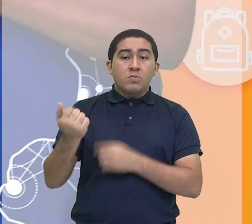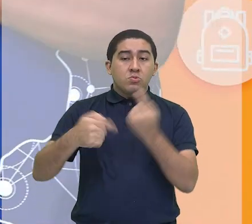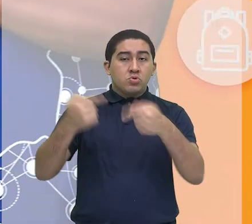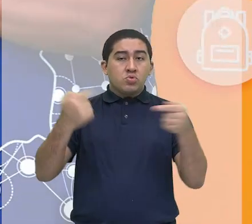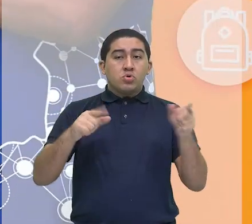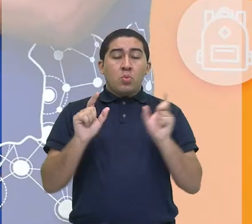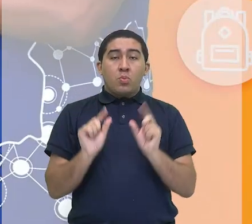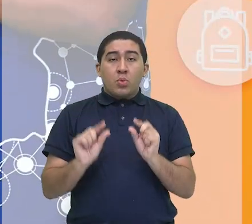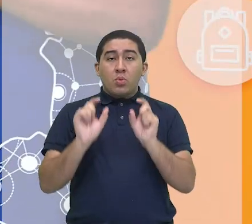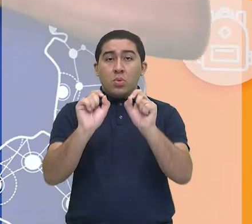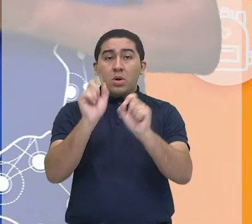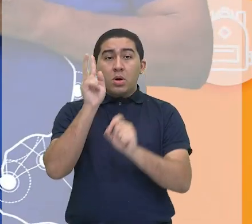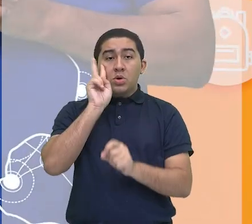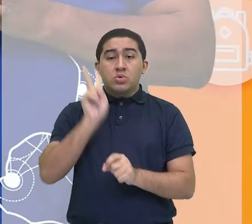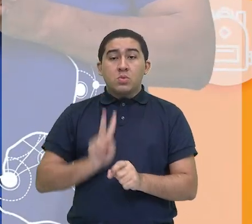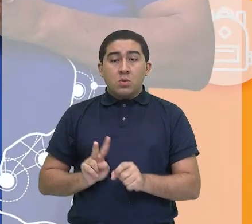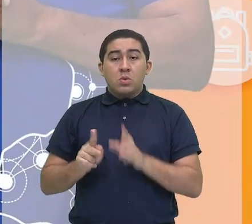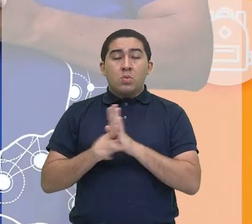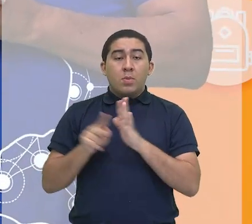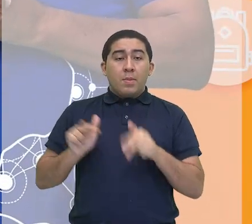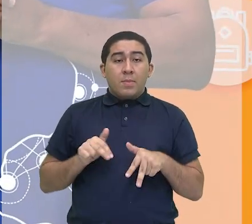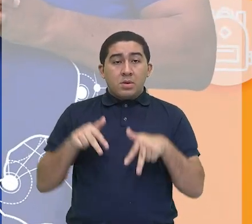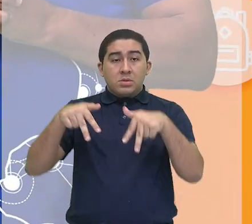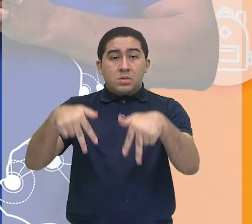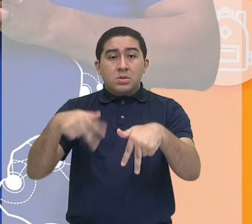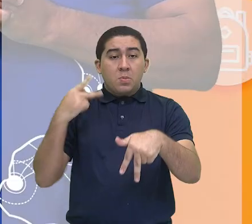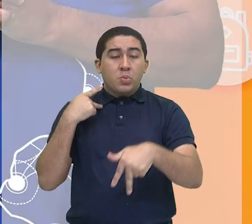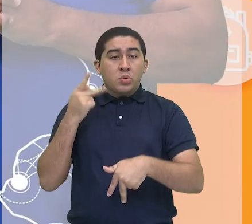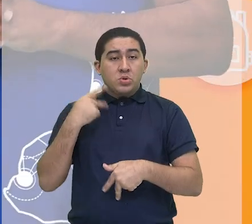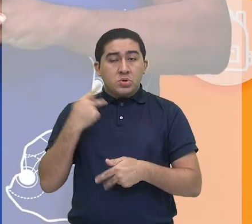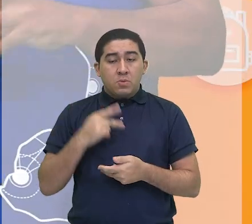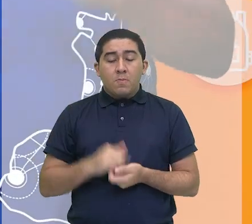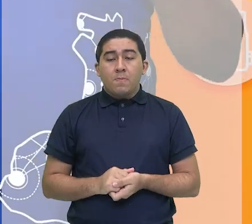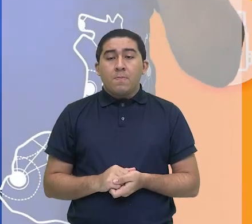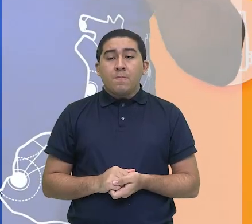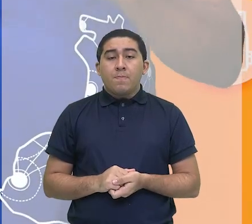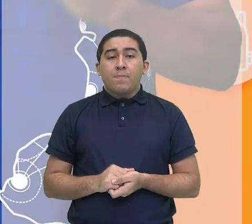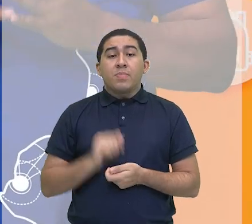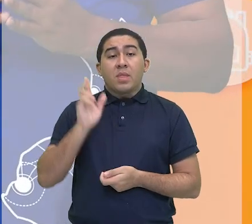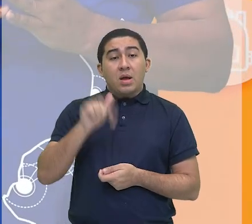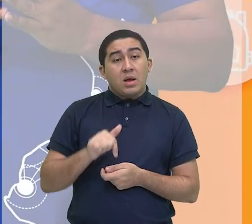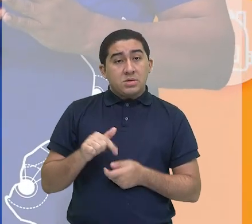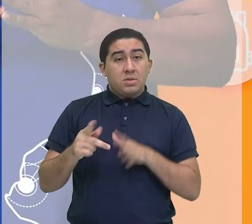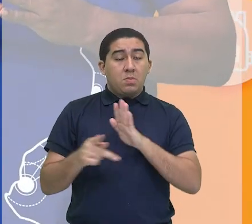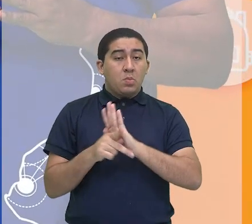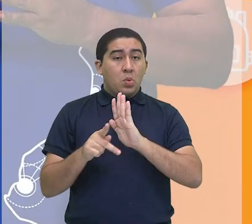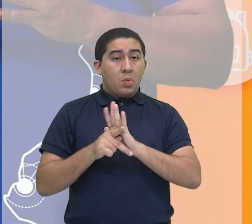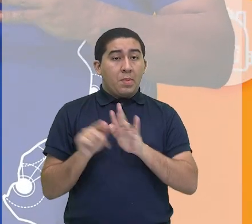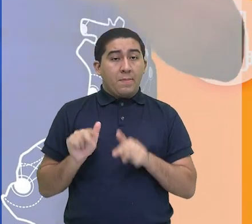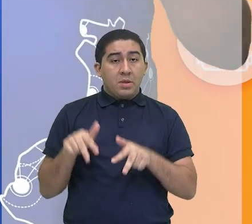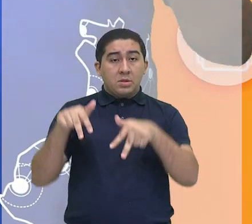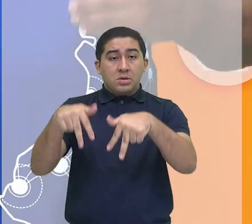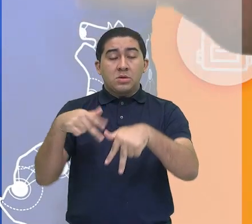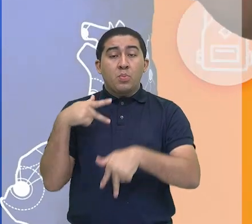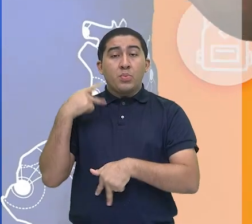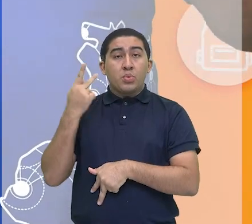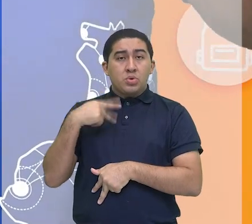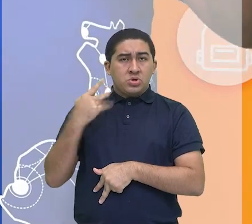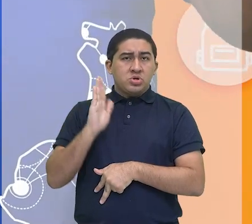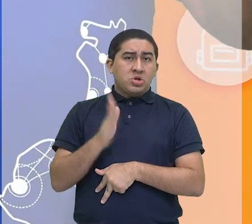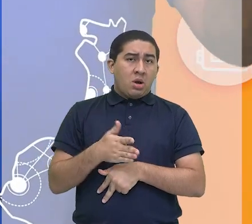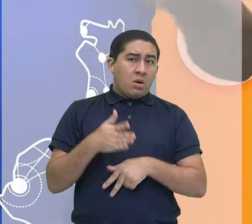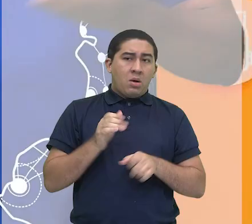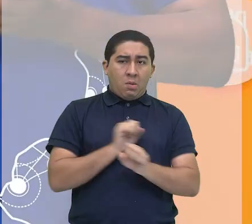sobre a história da militância política. Então, essa militância política, ela vem já,